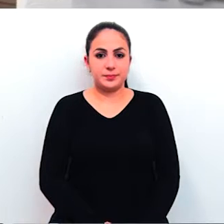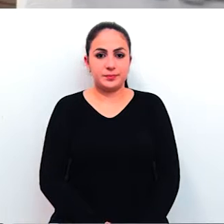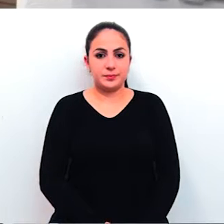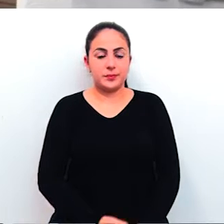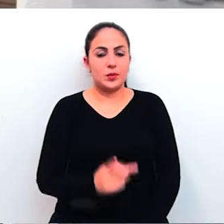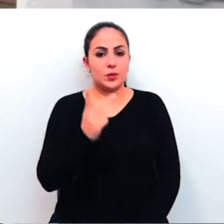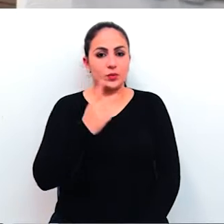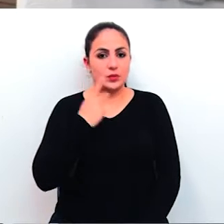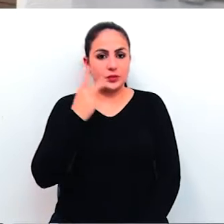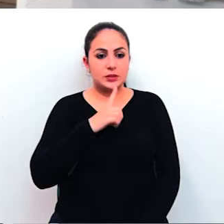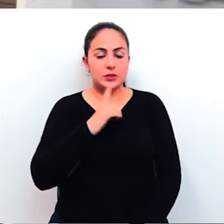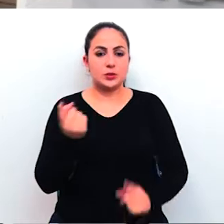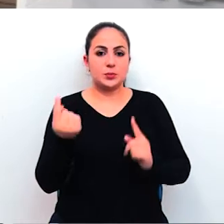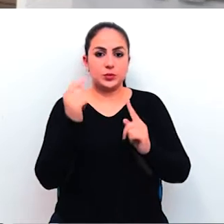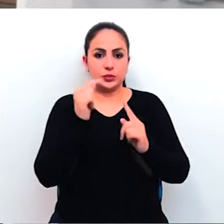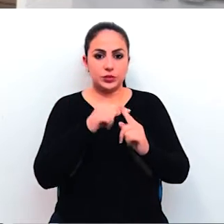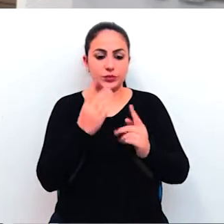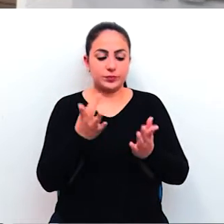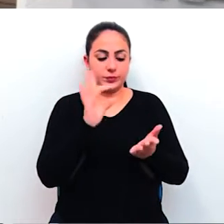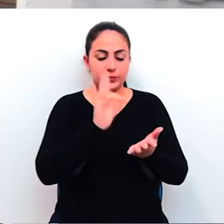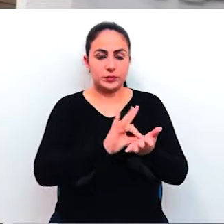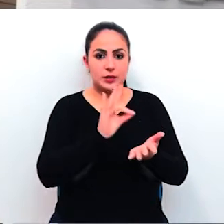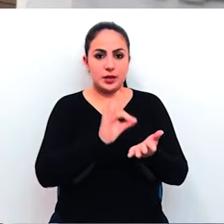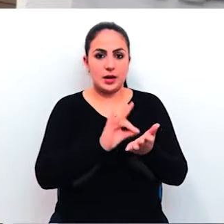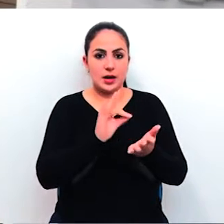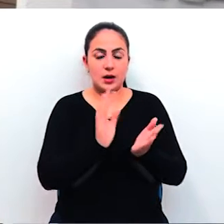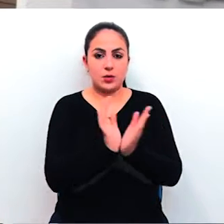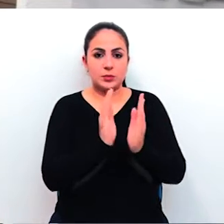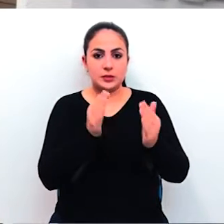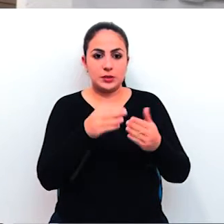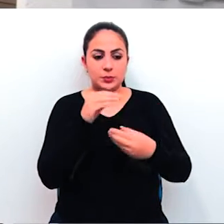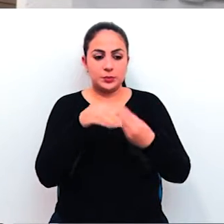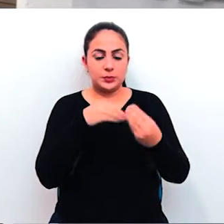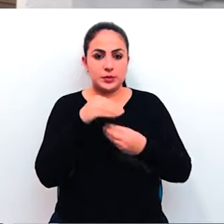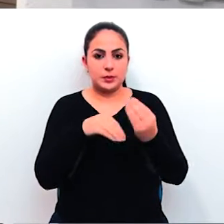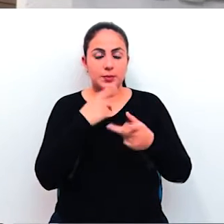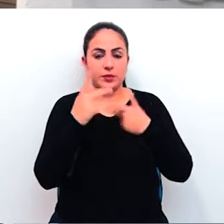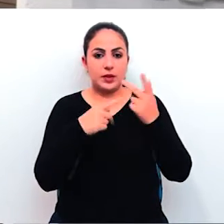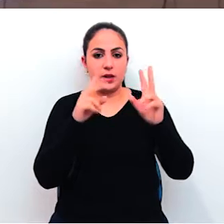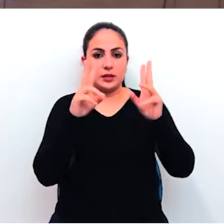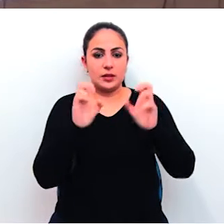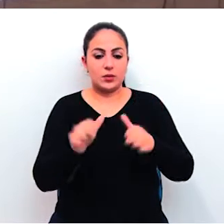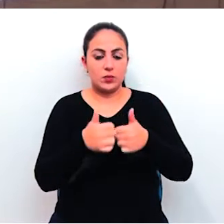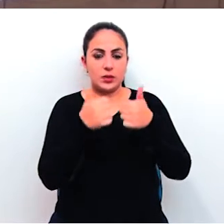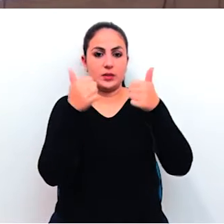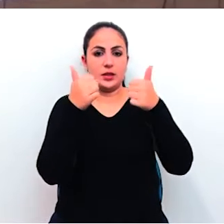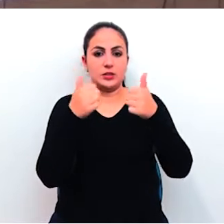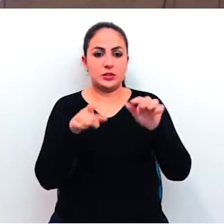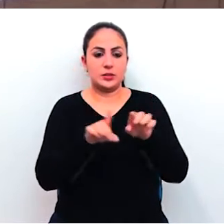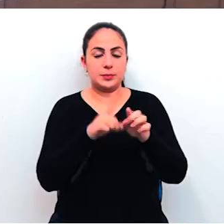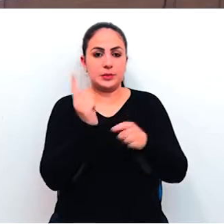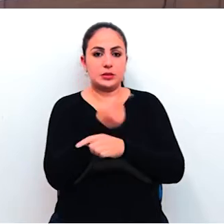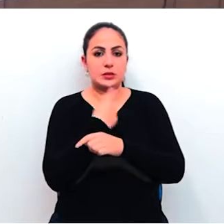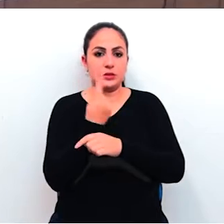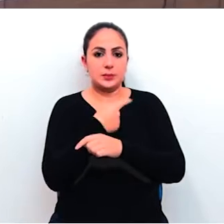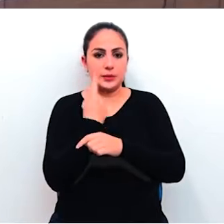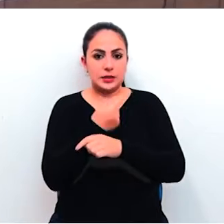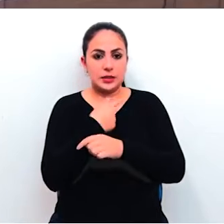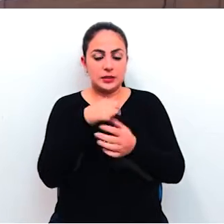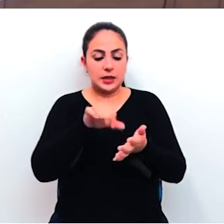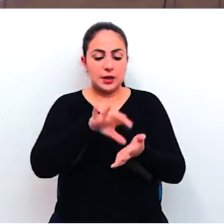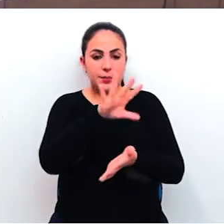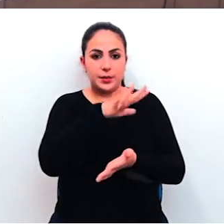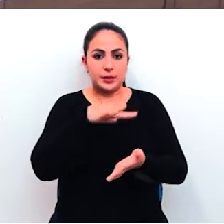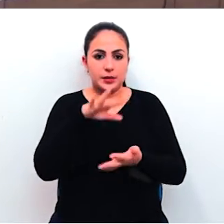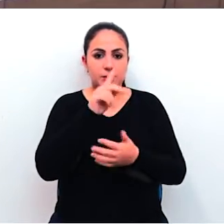o comunista tem a intenção de instituir a frente parlamentar mista para tratar da qualidade e sustentabilidade